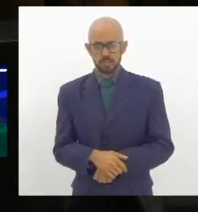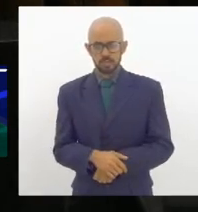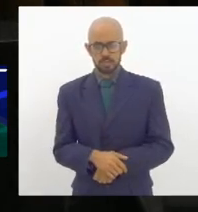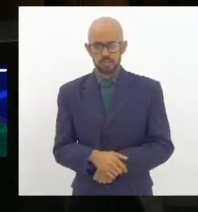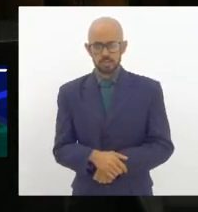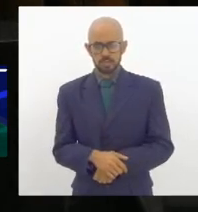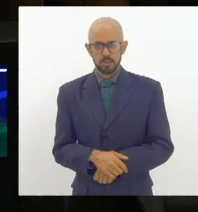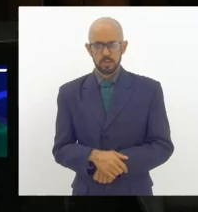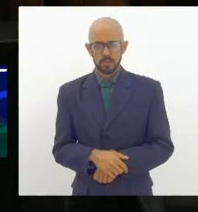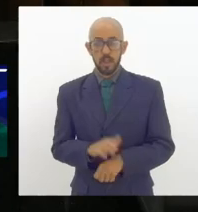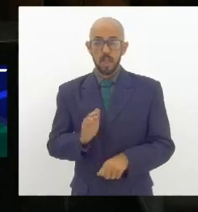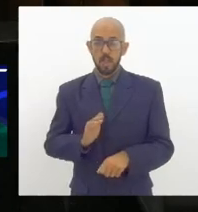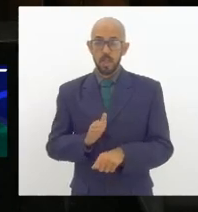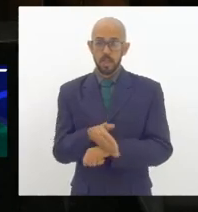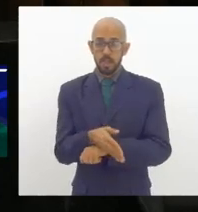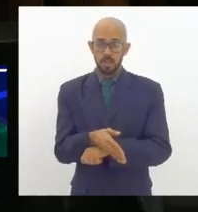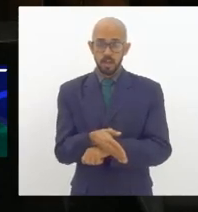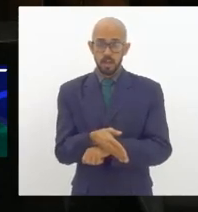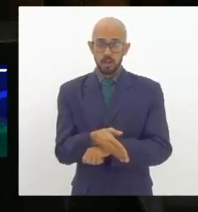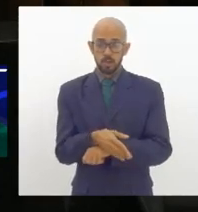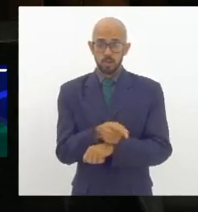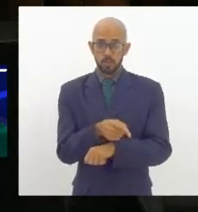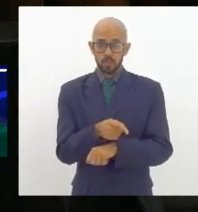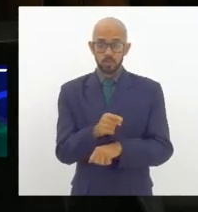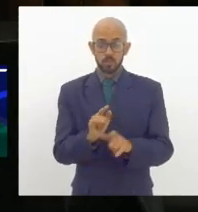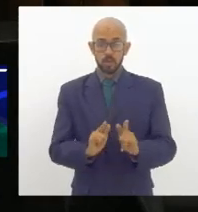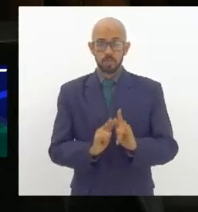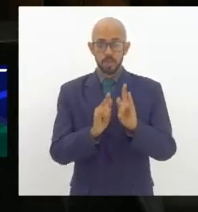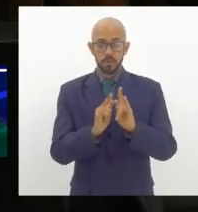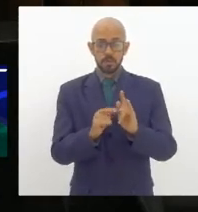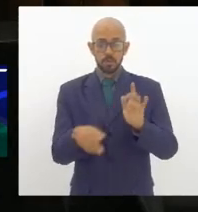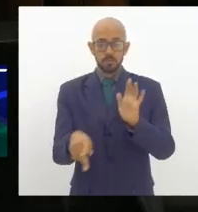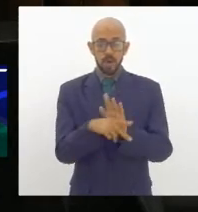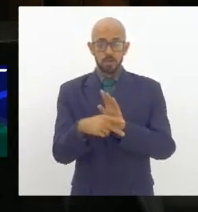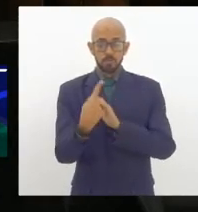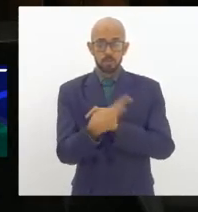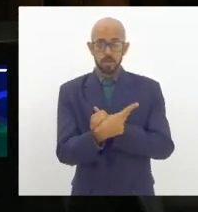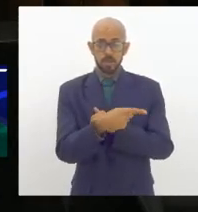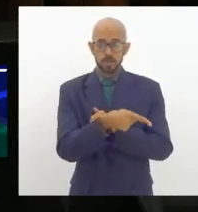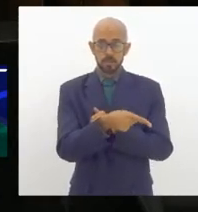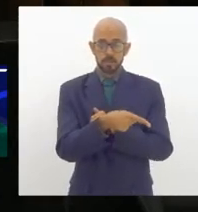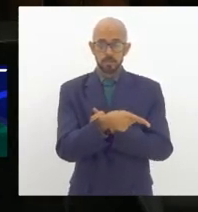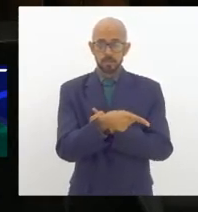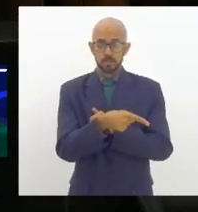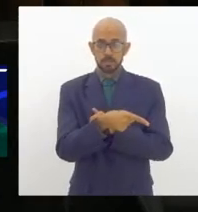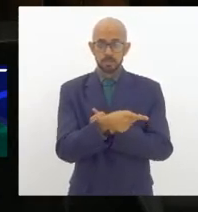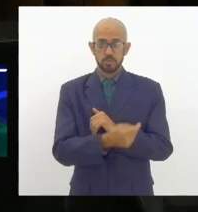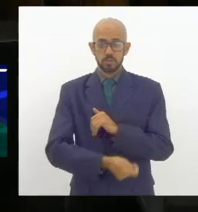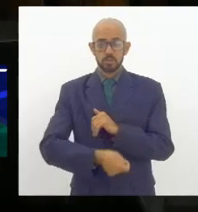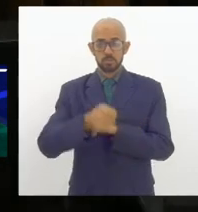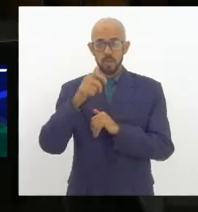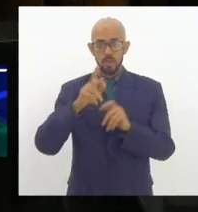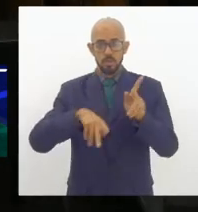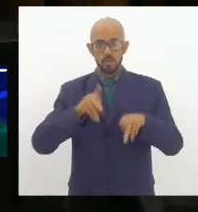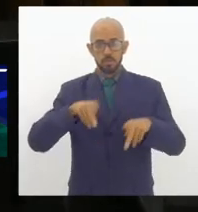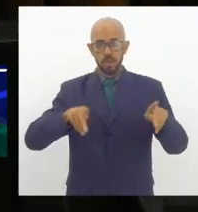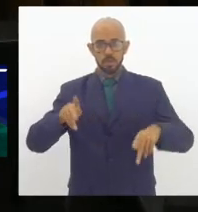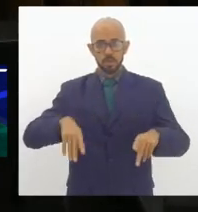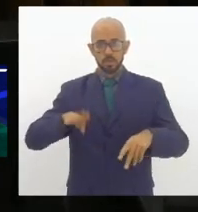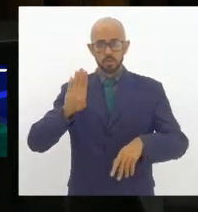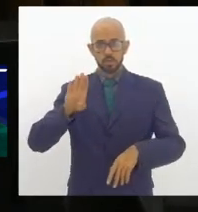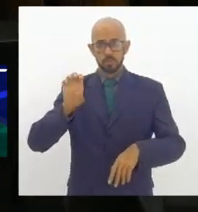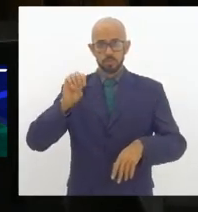tô tomando os seus apartamentos tomando o território e os poucos moradores de bem que lá existem